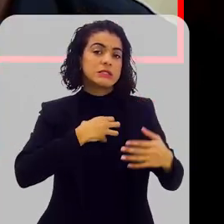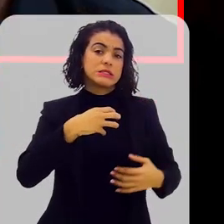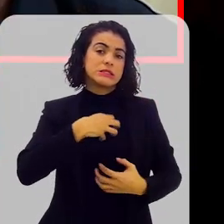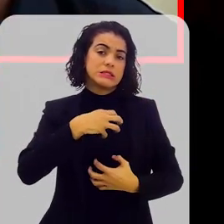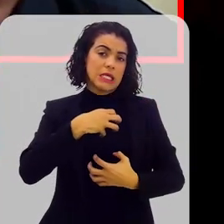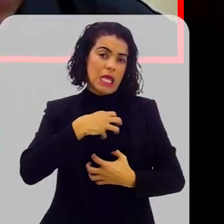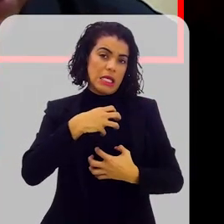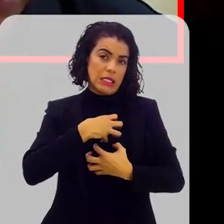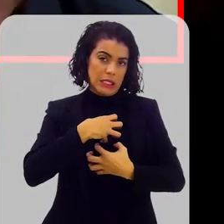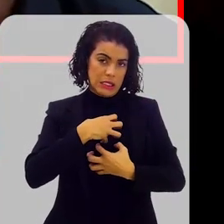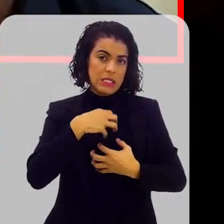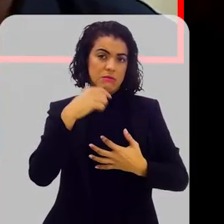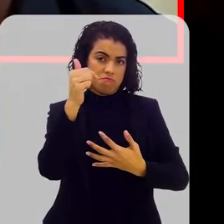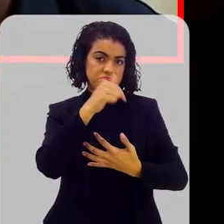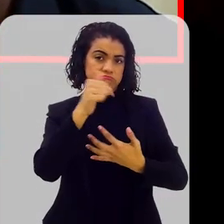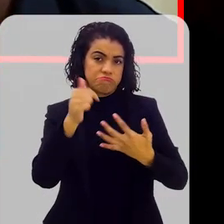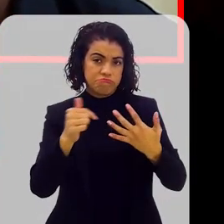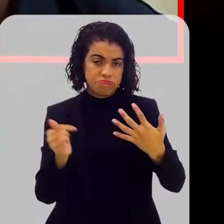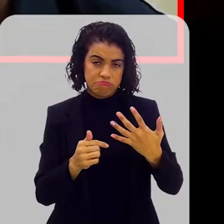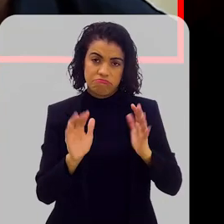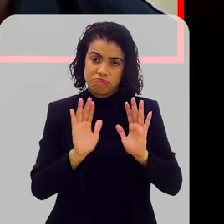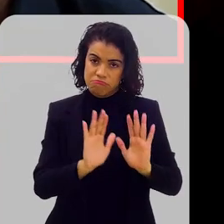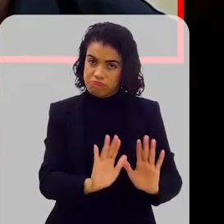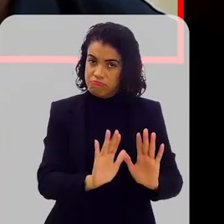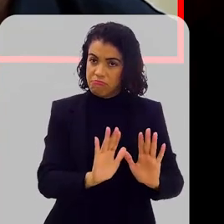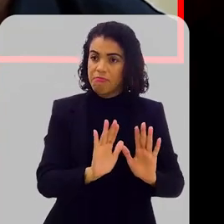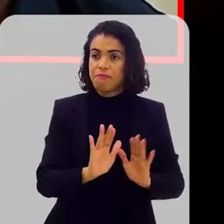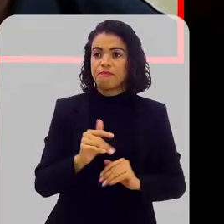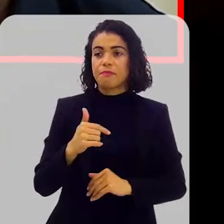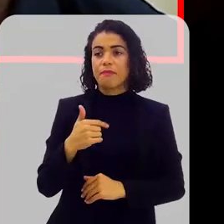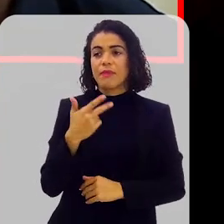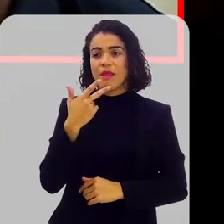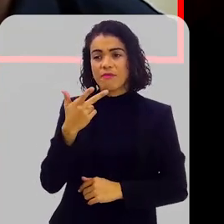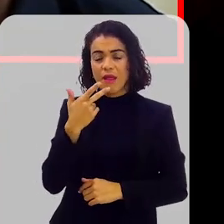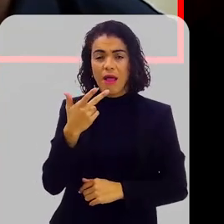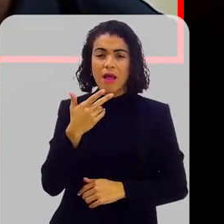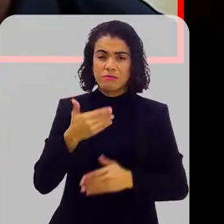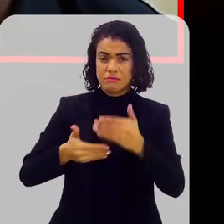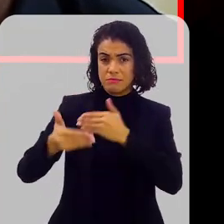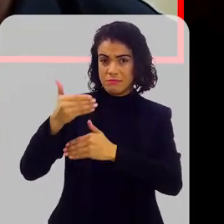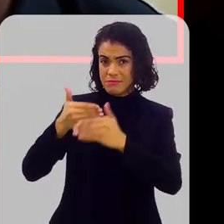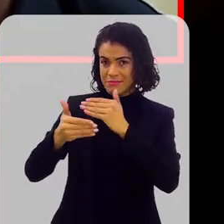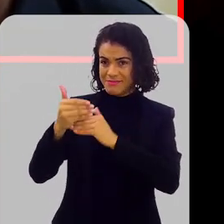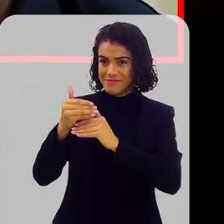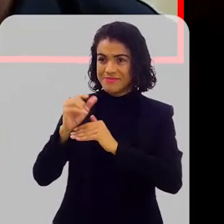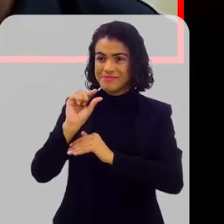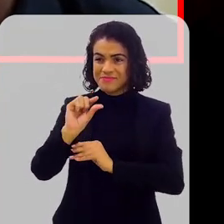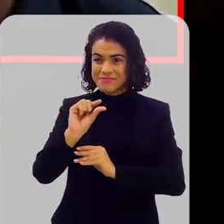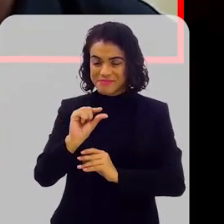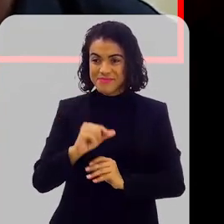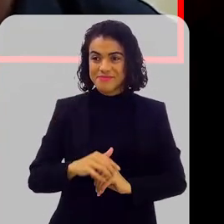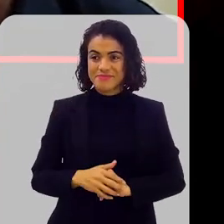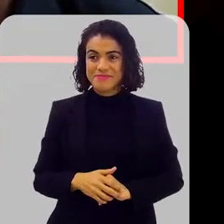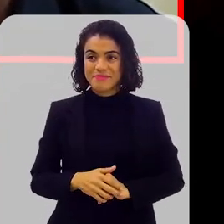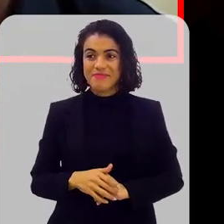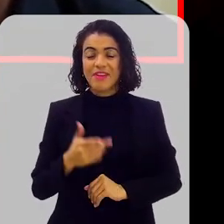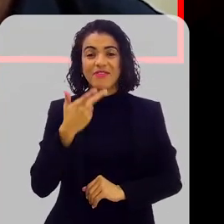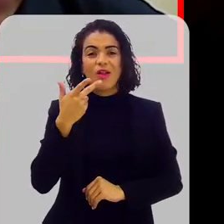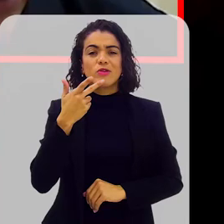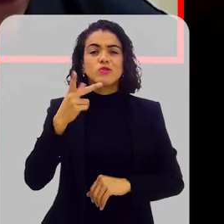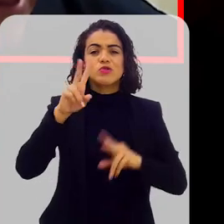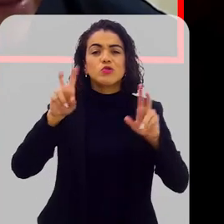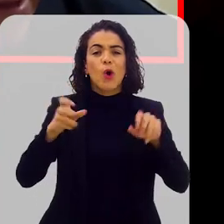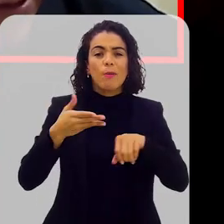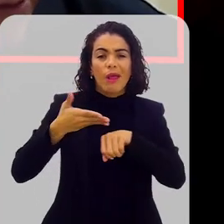sintomático. Sim. São coisas diferentes, né? Só me permite só voltar um pouquinho atrás, que a gente falou um pouco da claro, questão